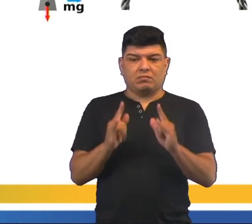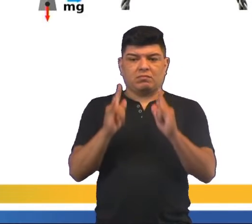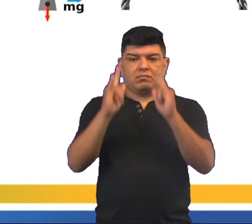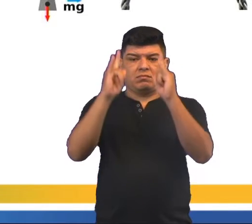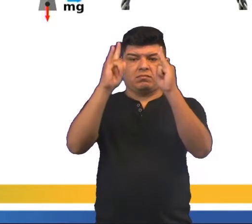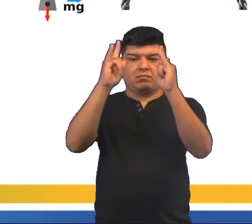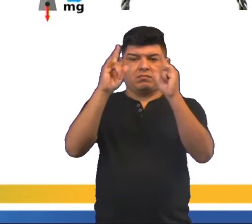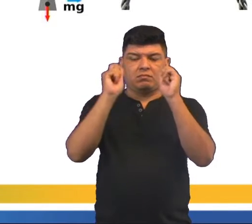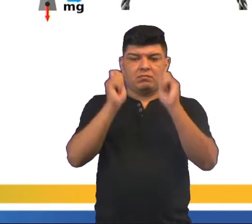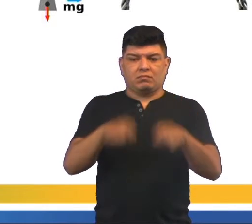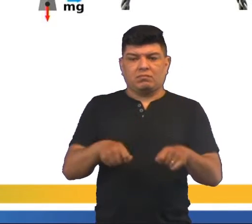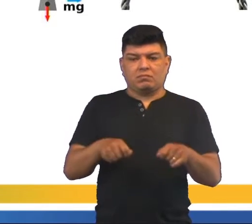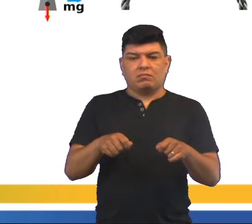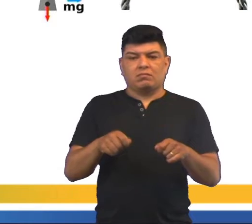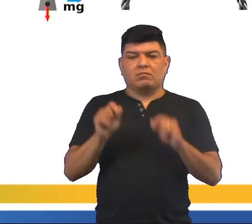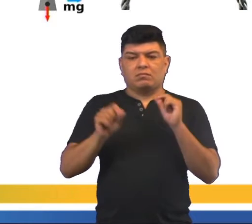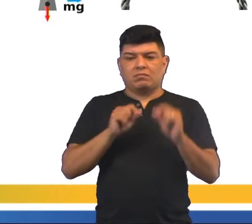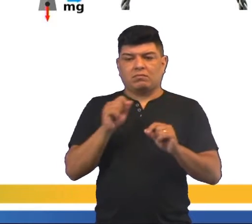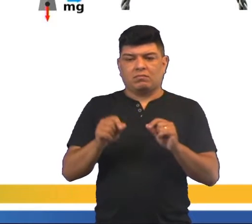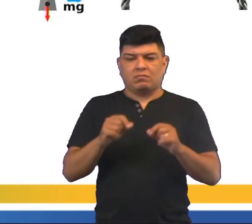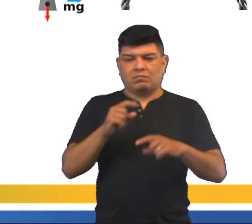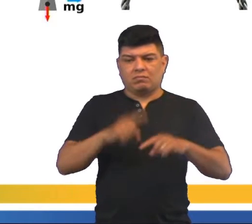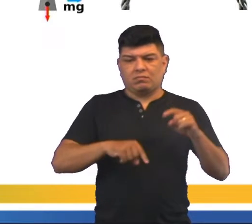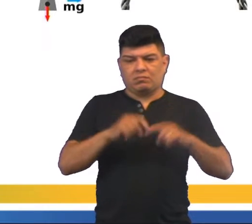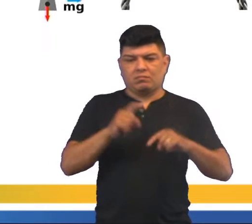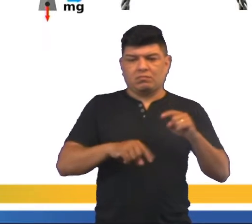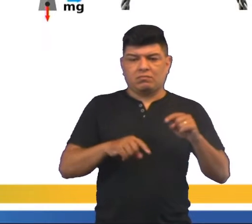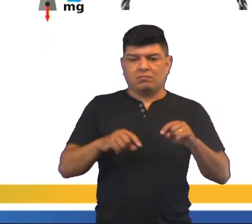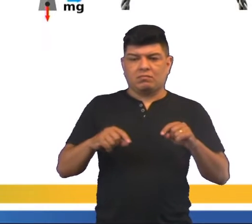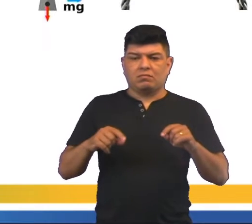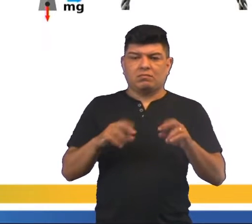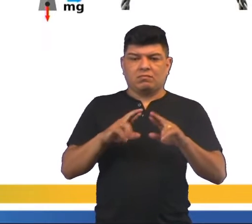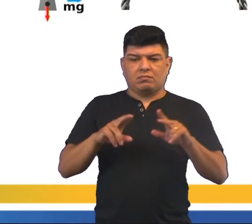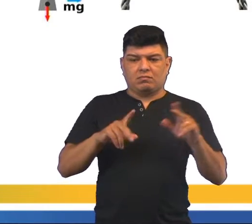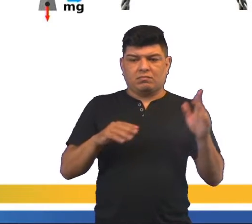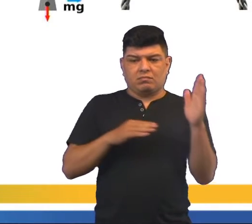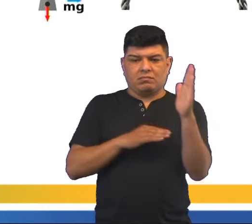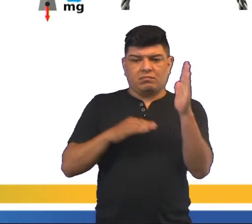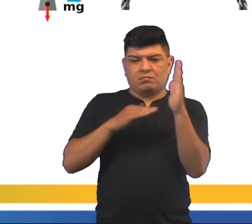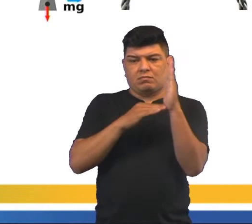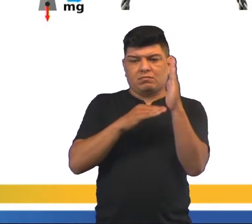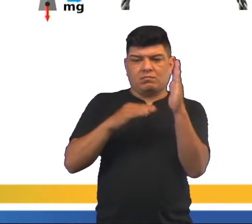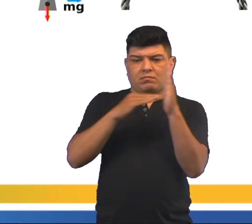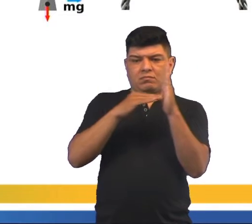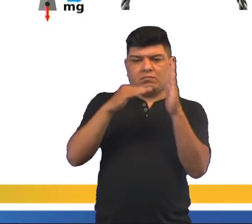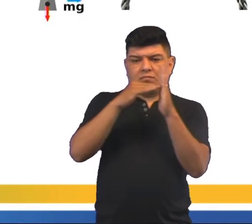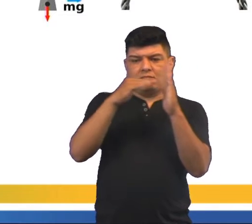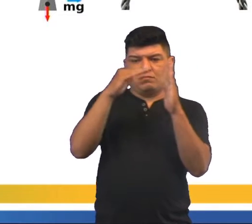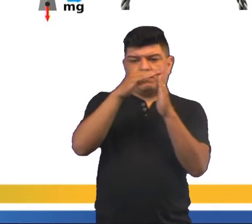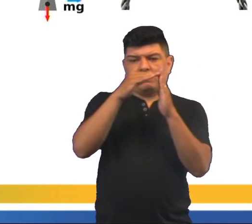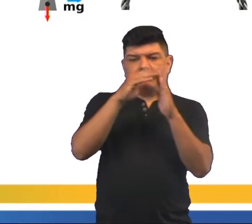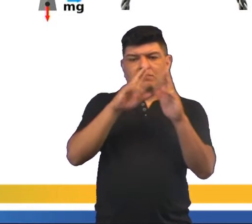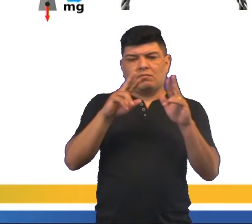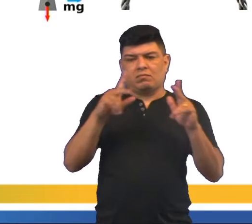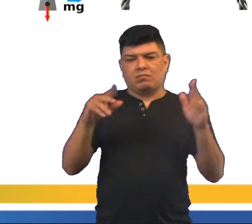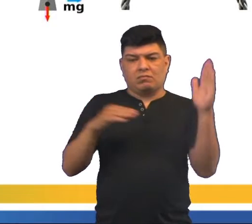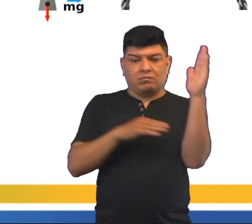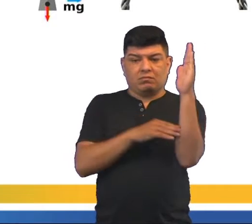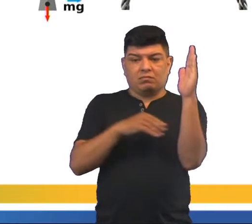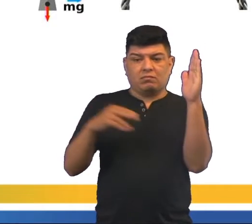para que seja possível levantamento de materiais que estão em níveis diferentes Às vezes você está o material está lá embaixo